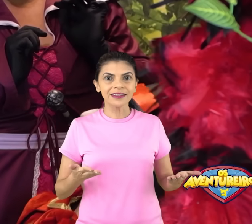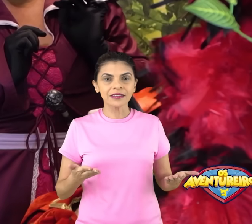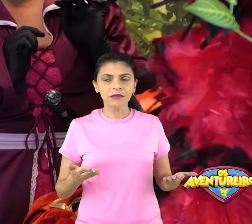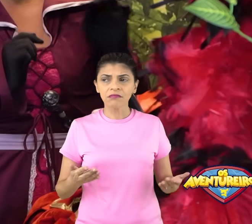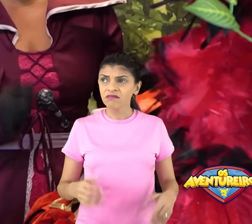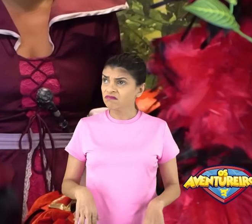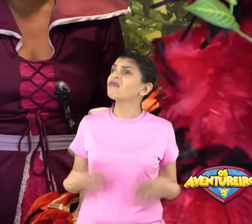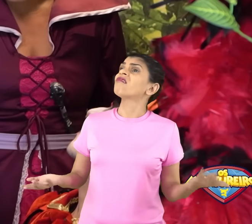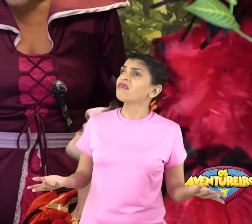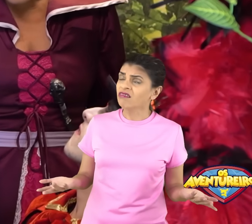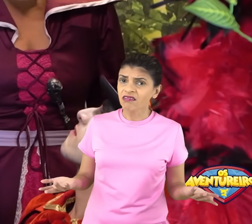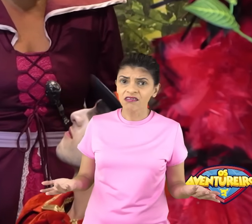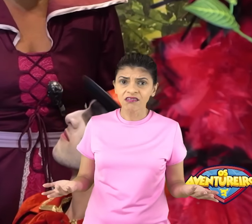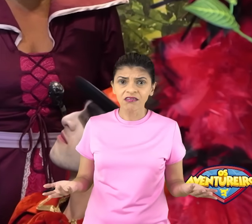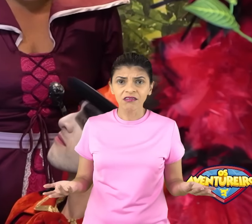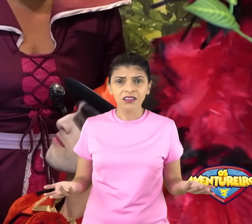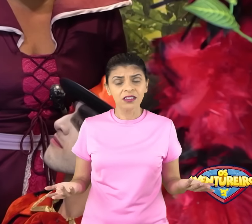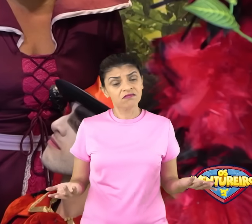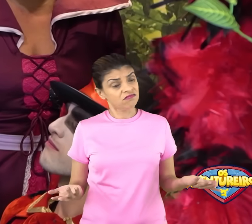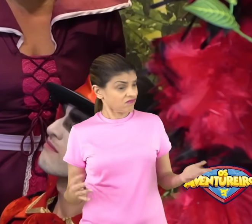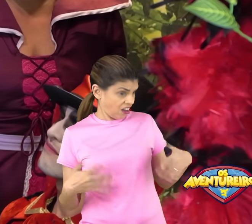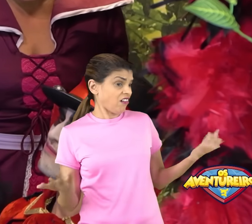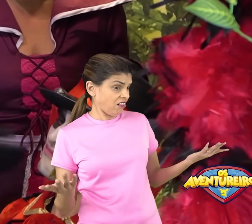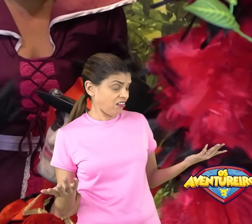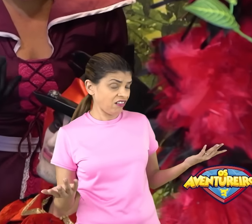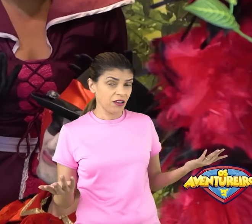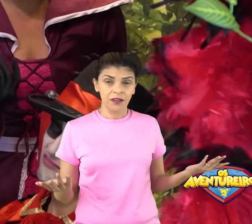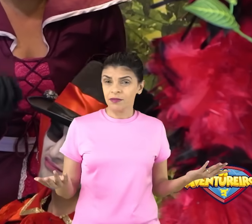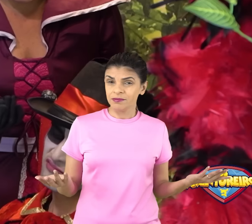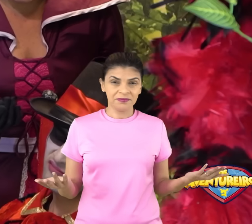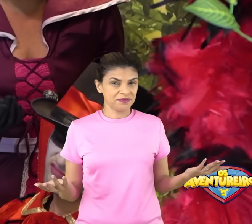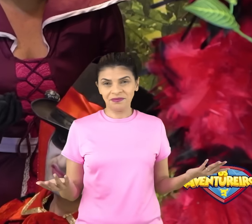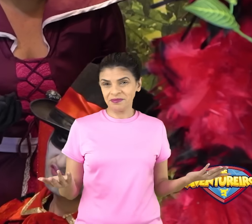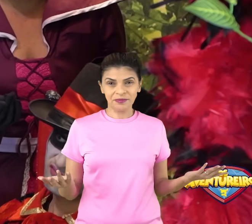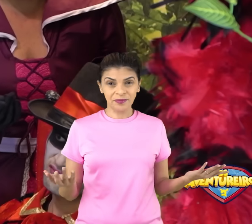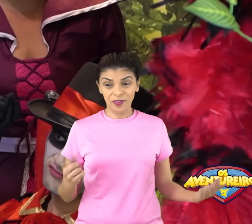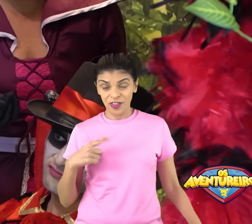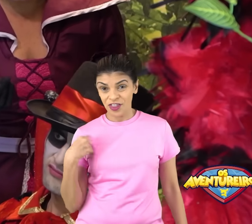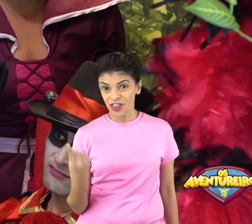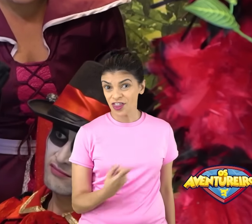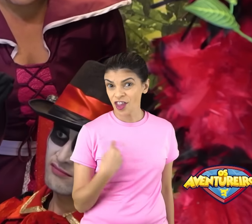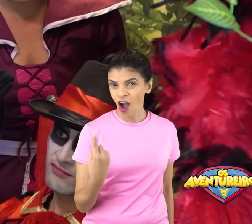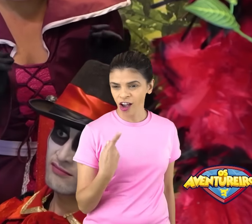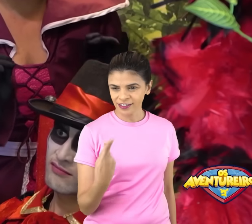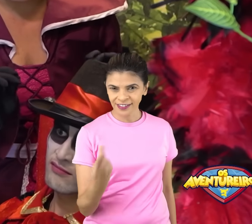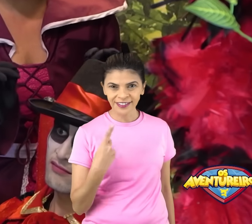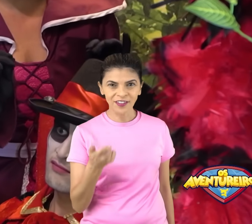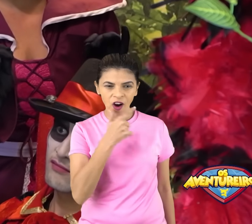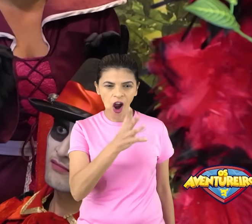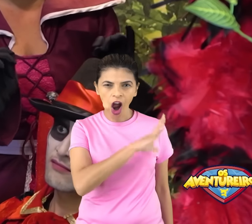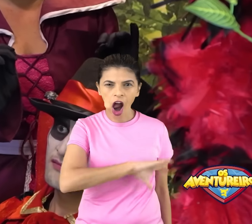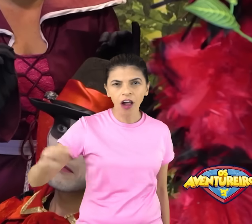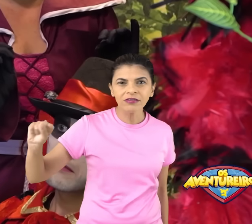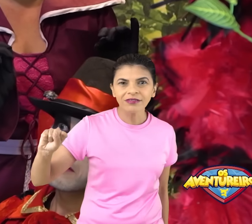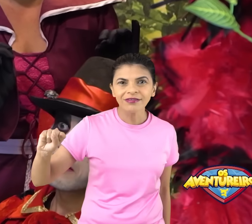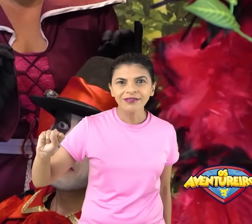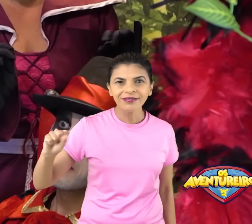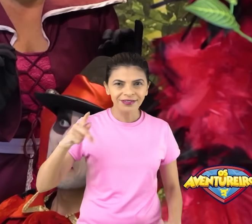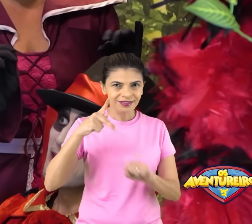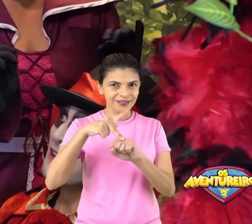E daí? E daí? Que nós vamos roubar a Pedra do